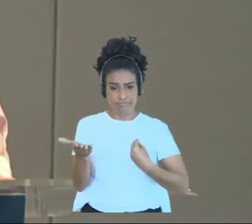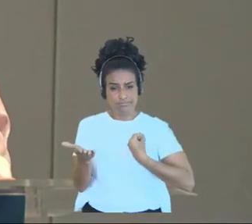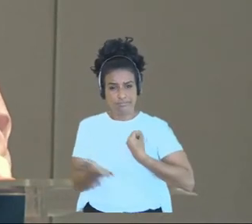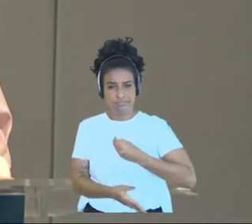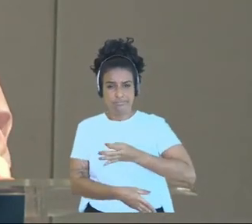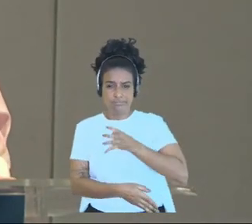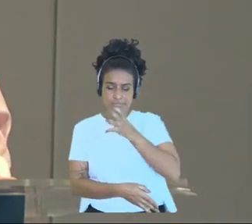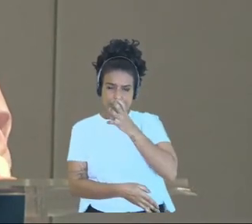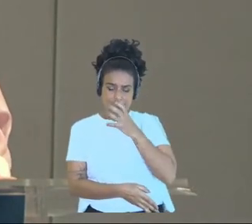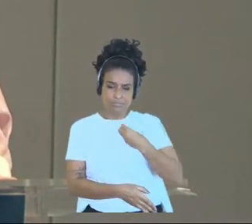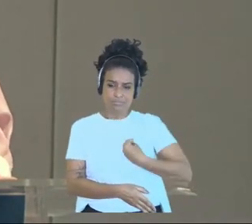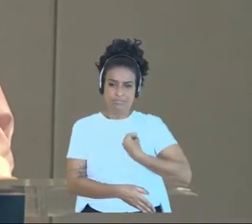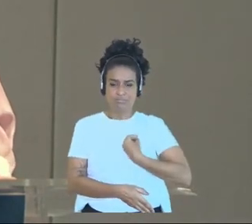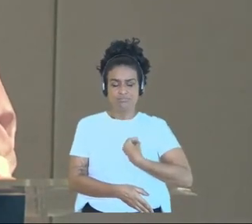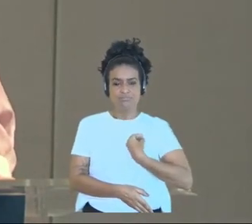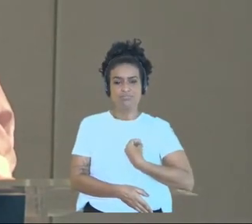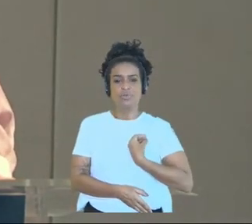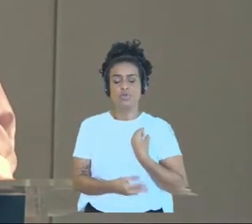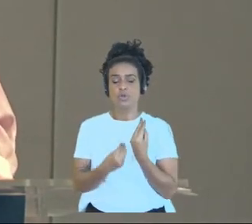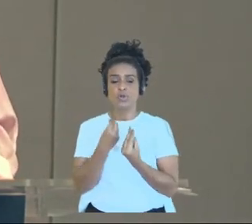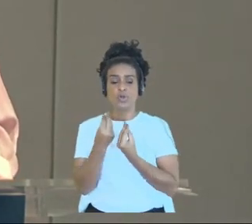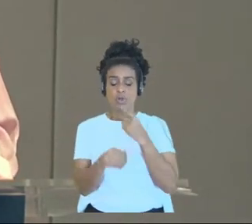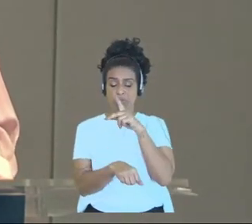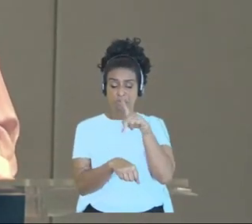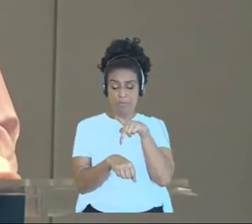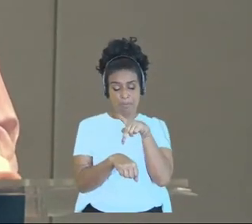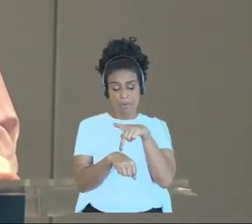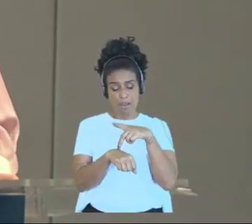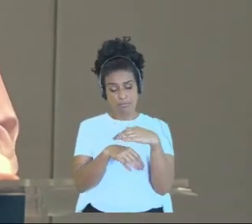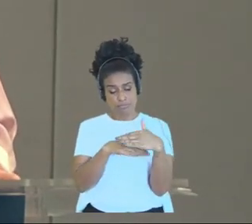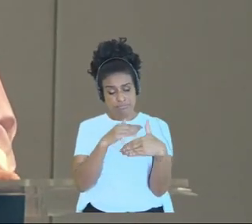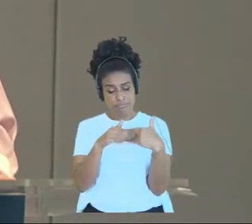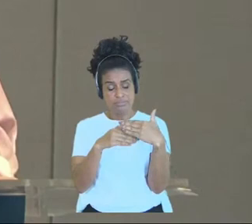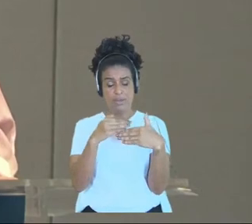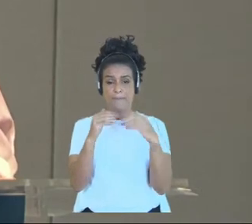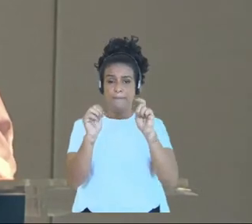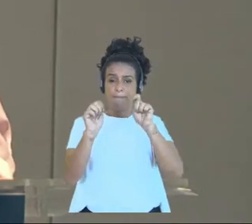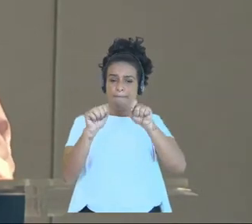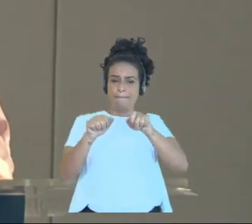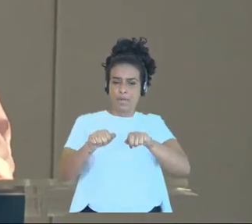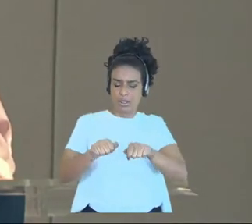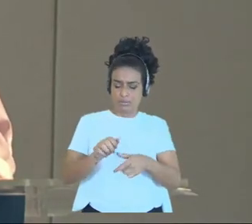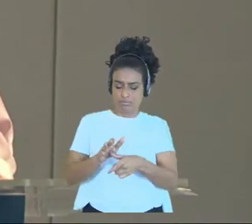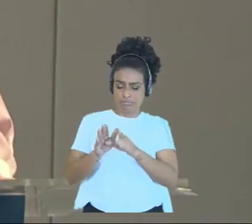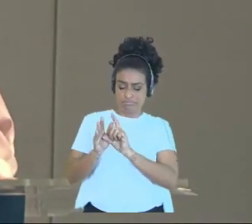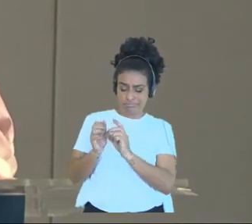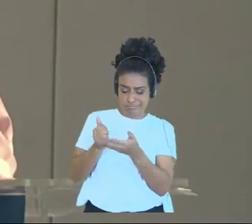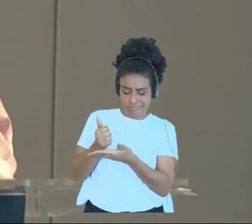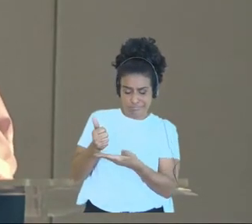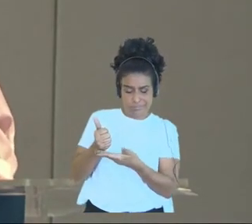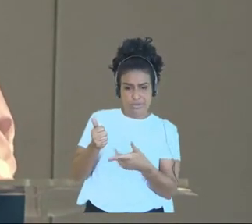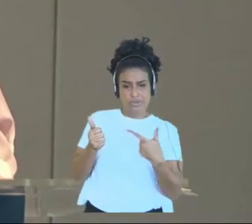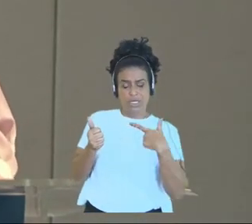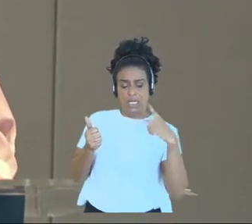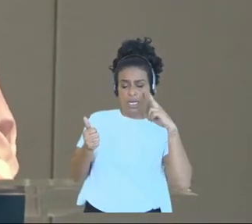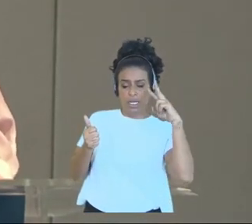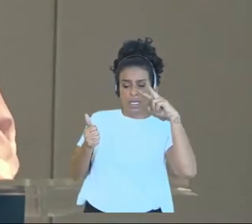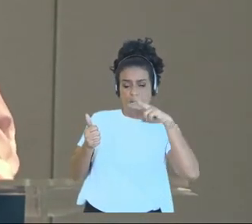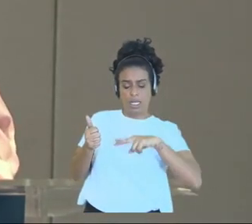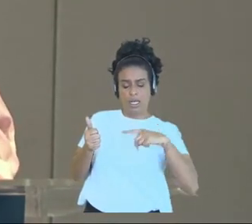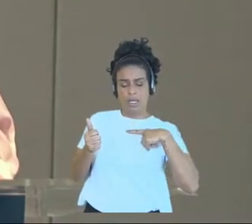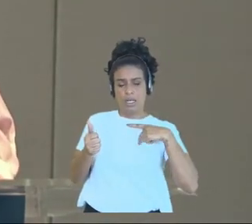participam como o país poderá avançar com base nesses resultados, qual